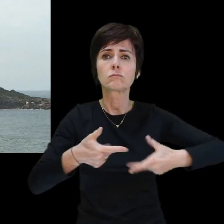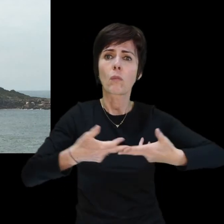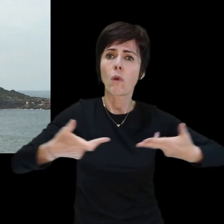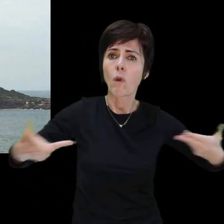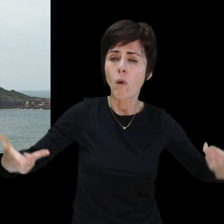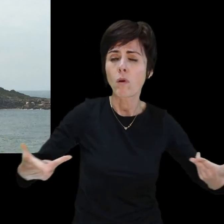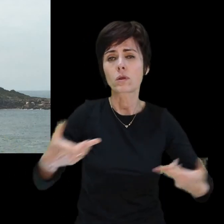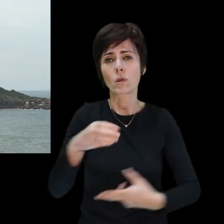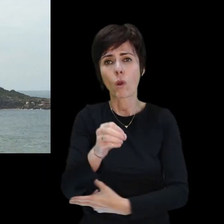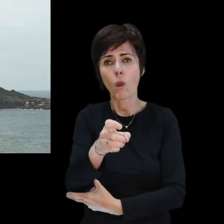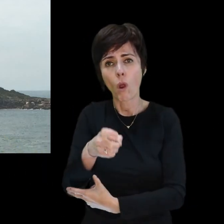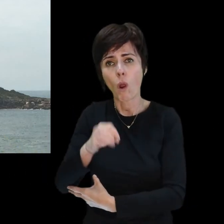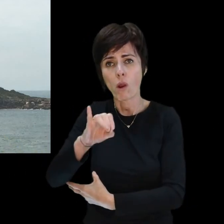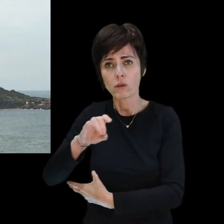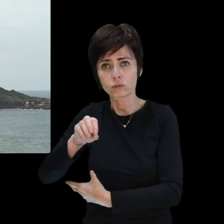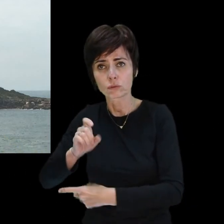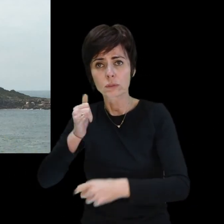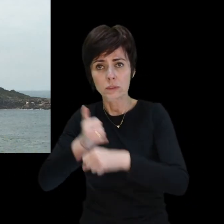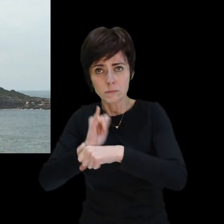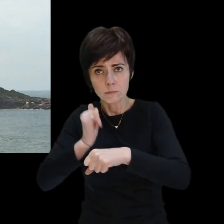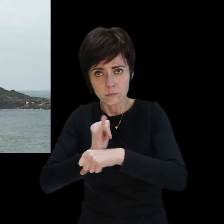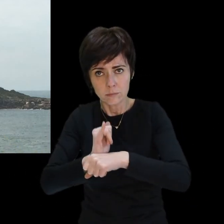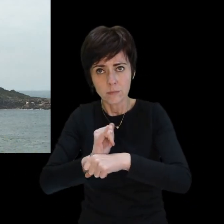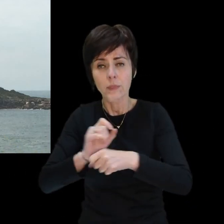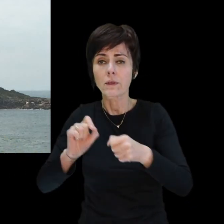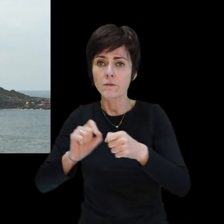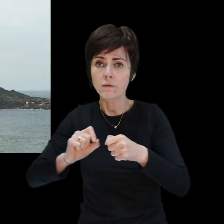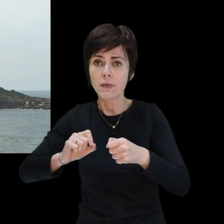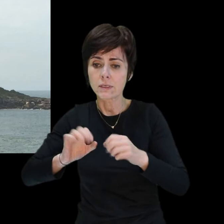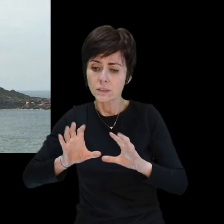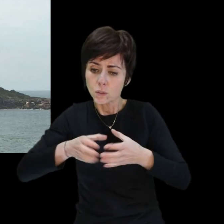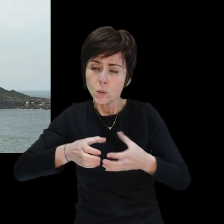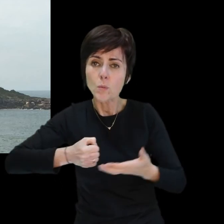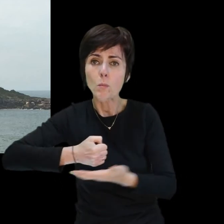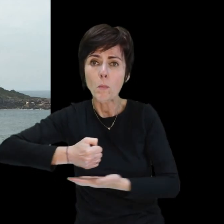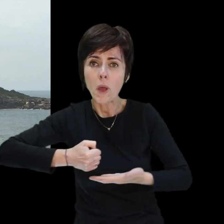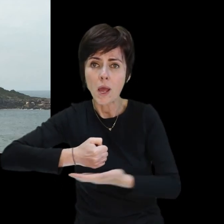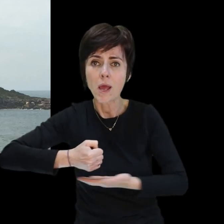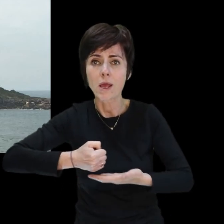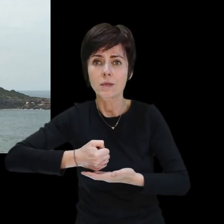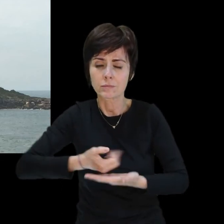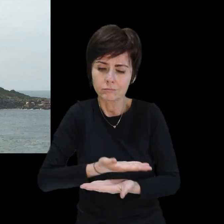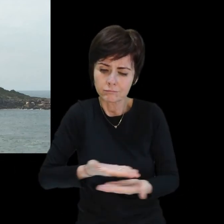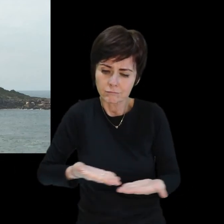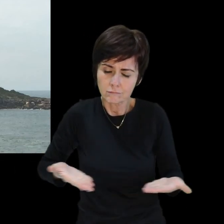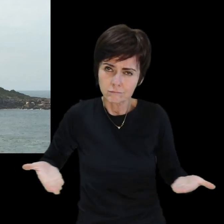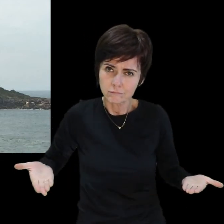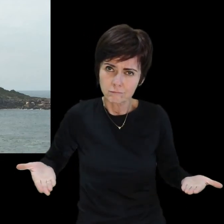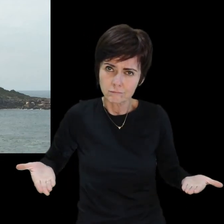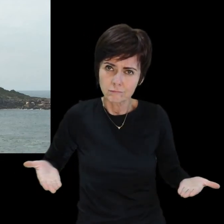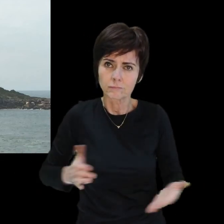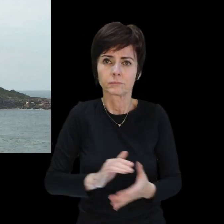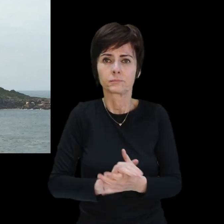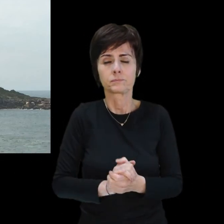e transformando isso em outras coisas. Né, os óxidos de metais produzem bases, como os hidróxidos de